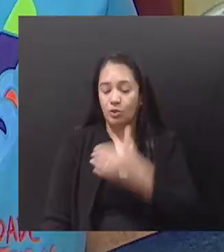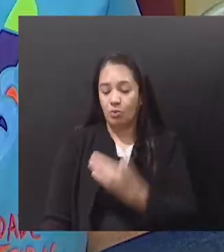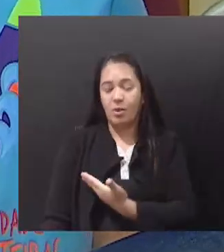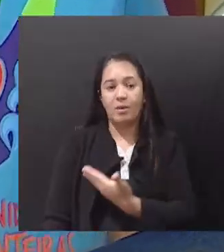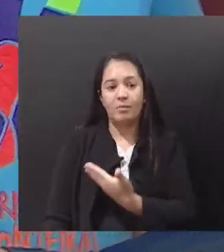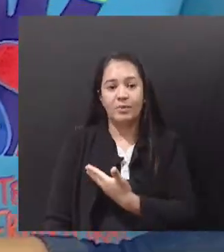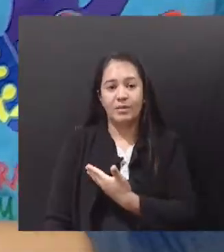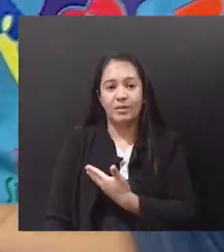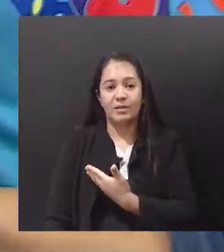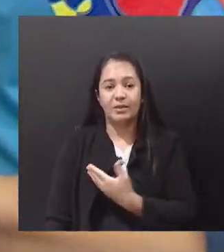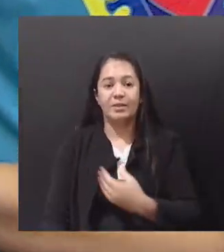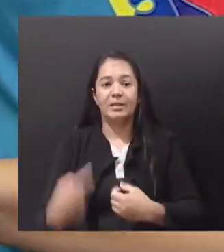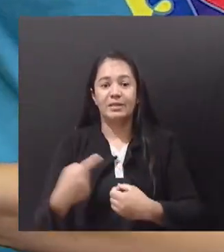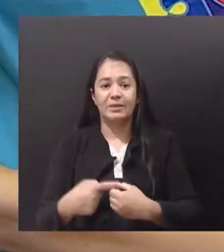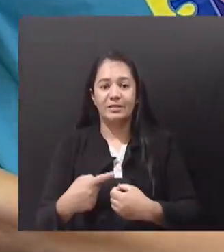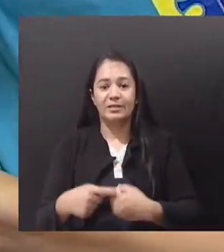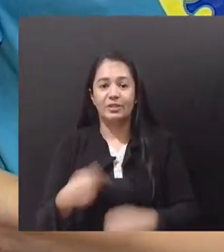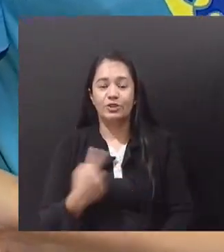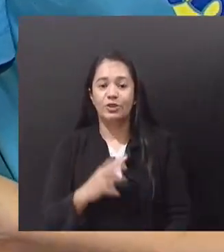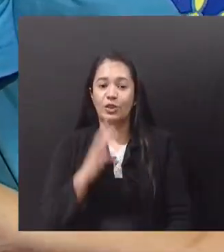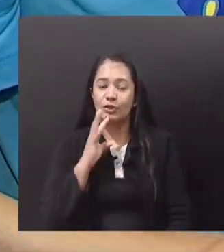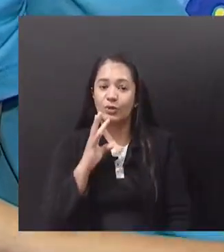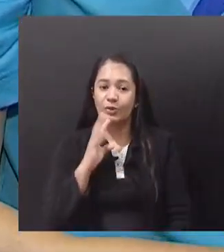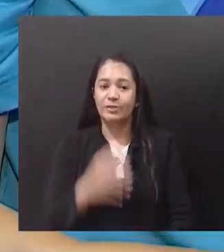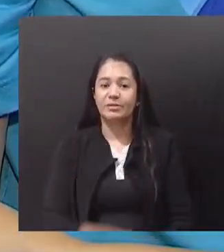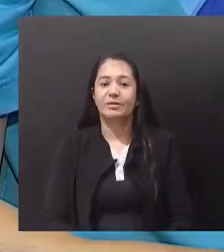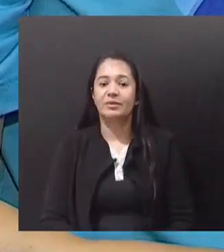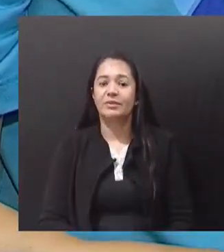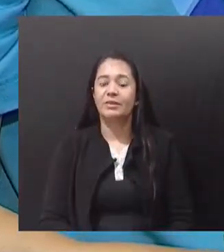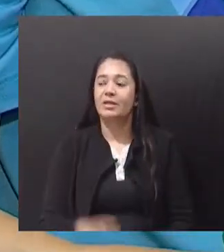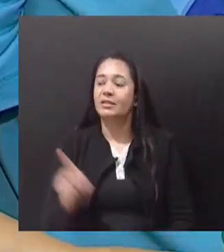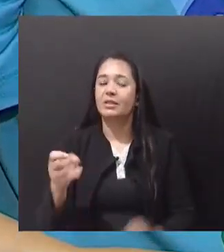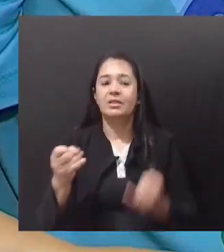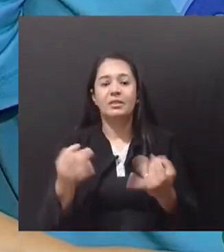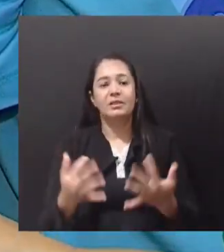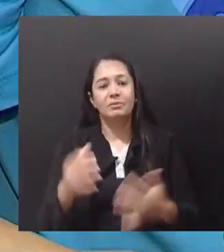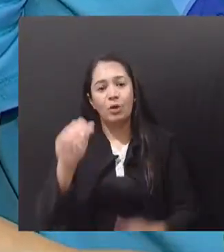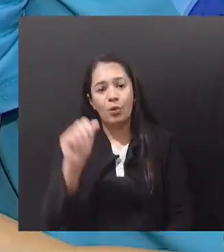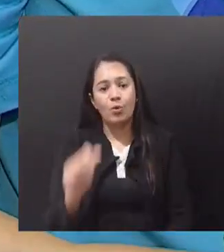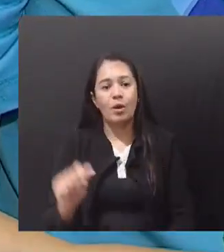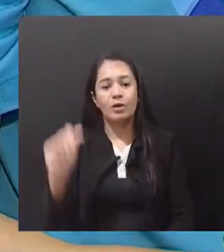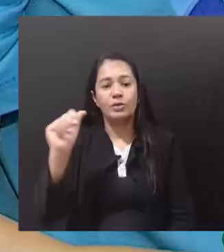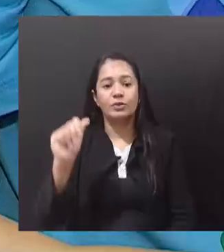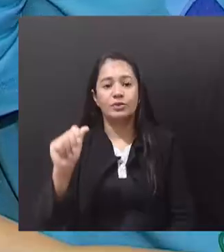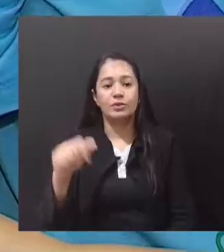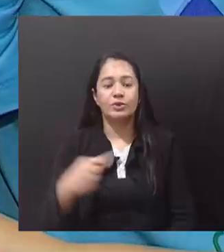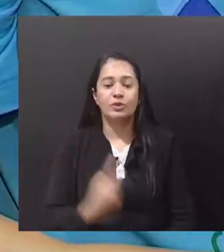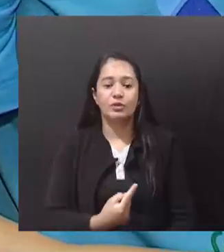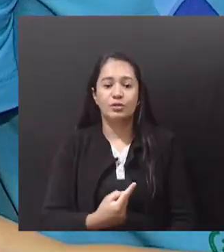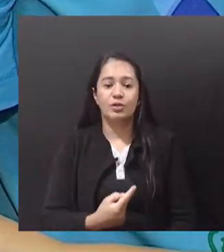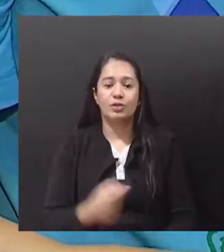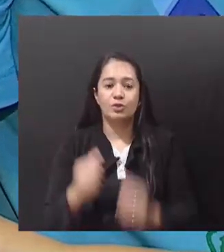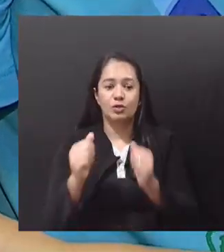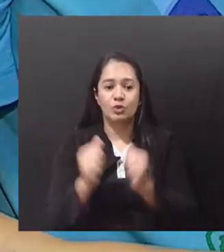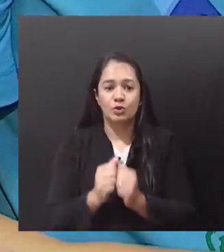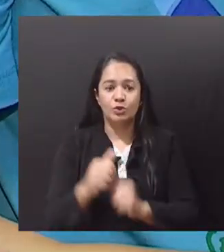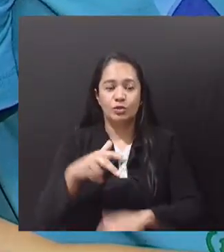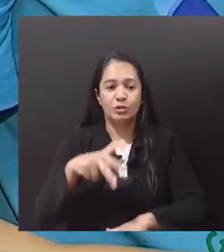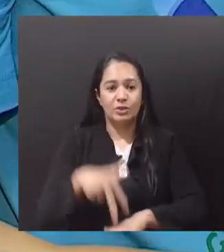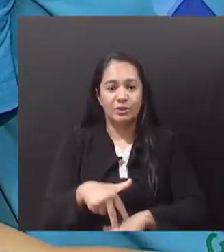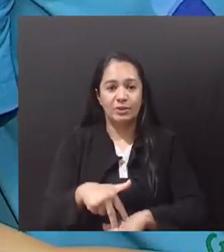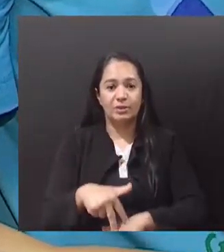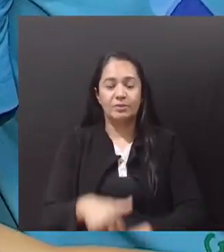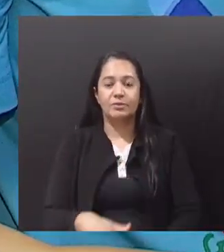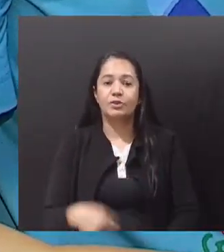mesma cidade, nós nos conhecemos e ela comentou sobre a fraternidade. E a gente veio um dia, né, no bazar e